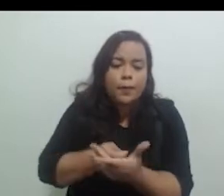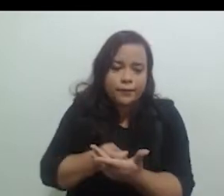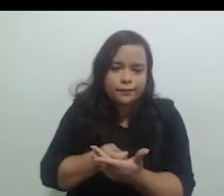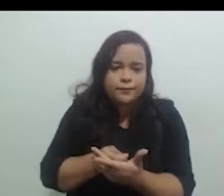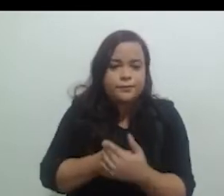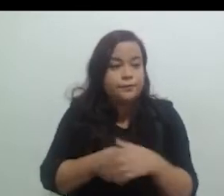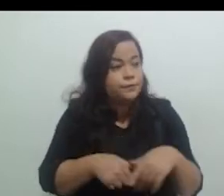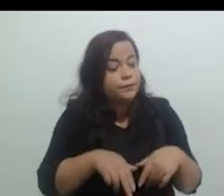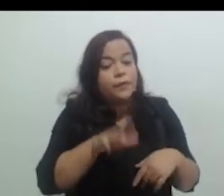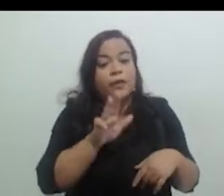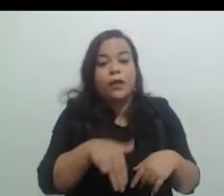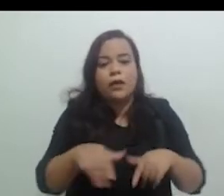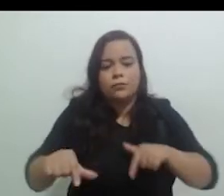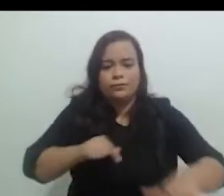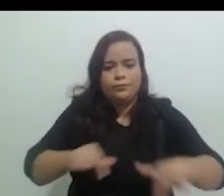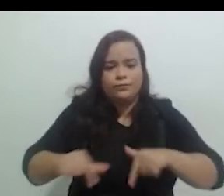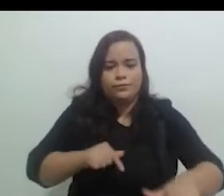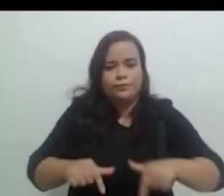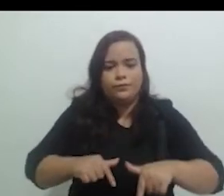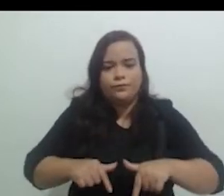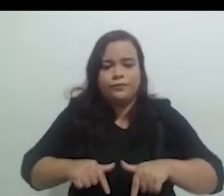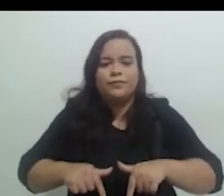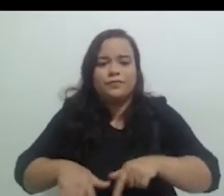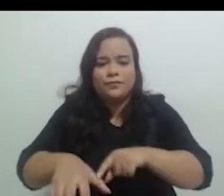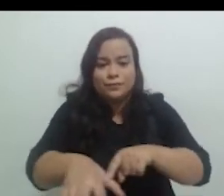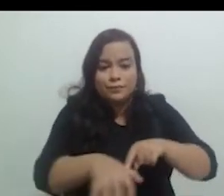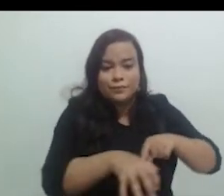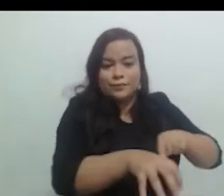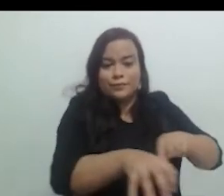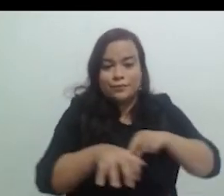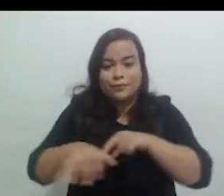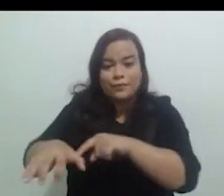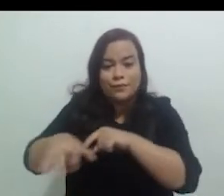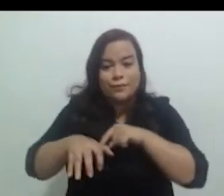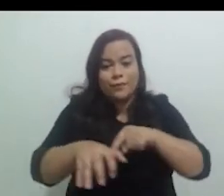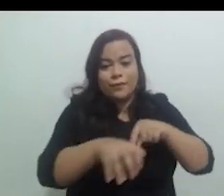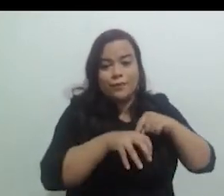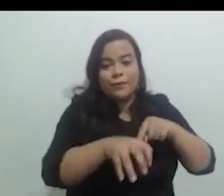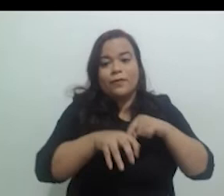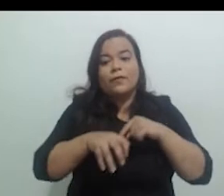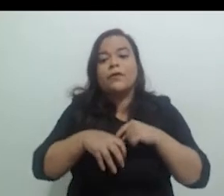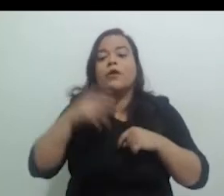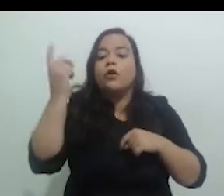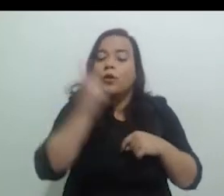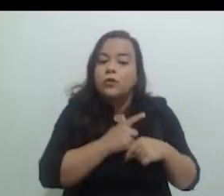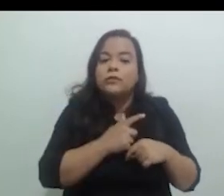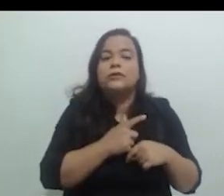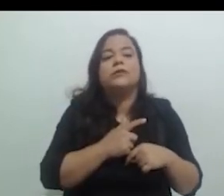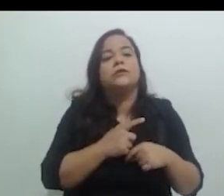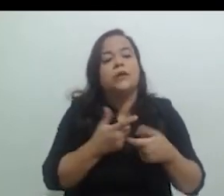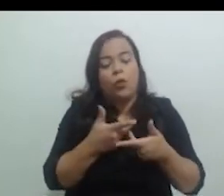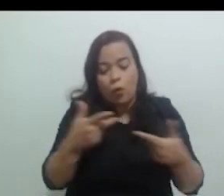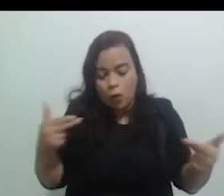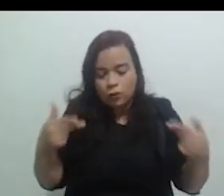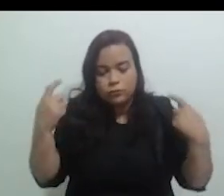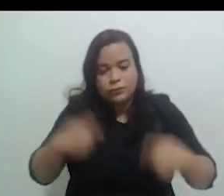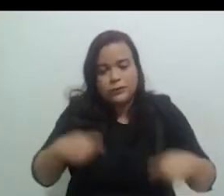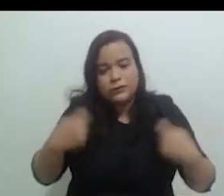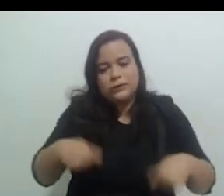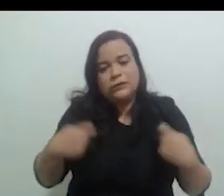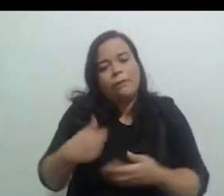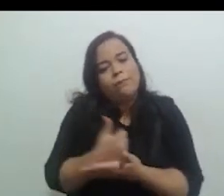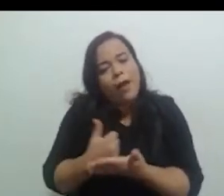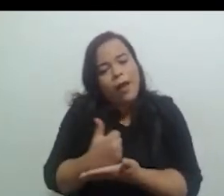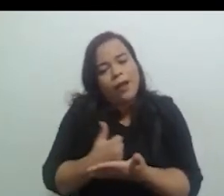para suprir suas necessidades básicas nos períodos entre safra. Assim, confirmando durante